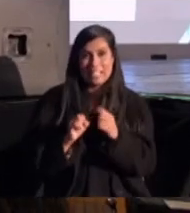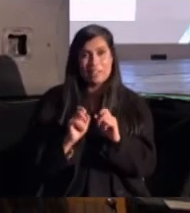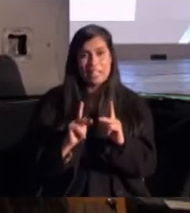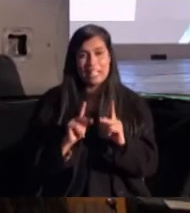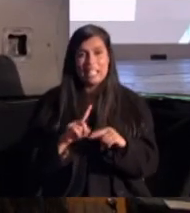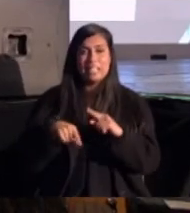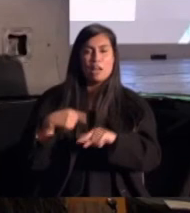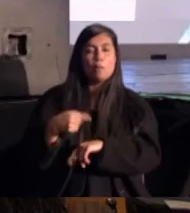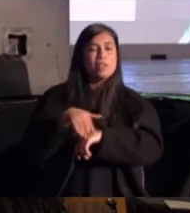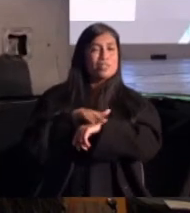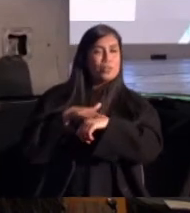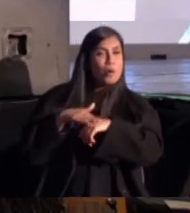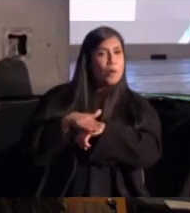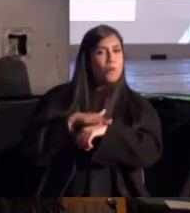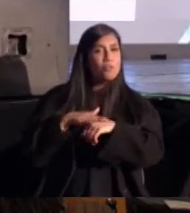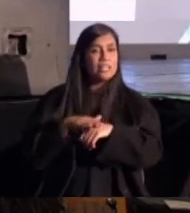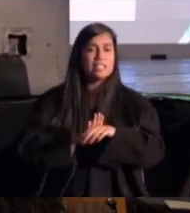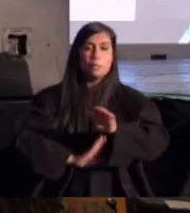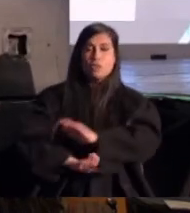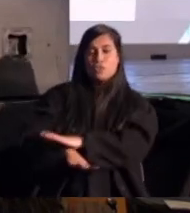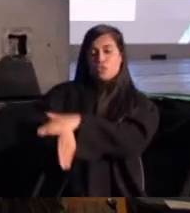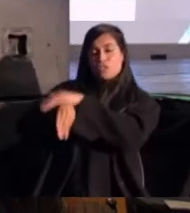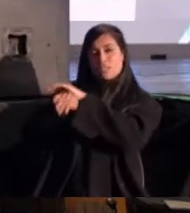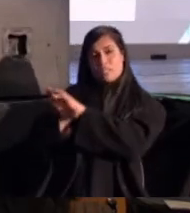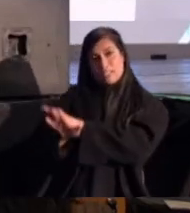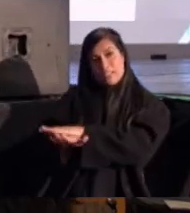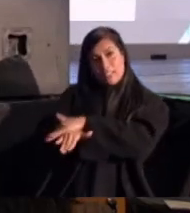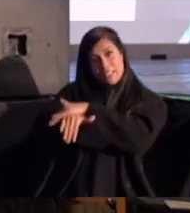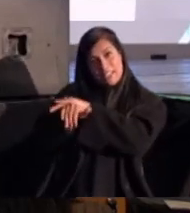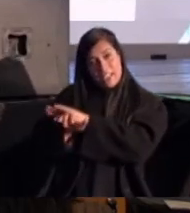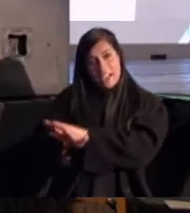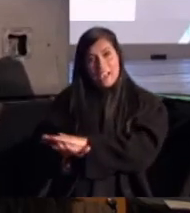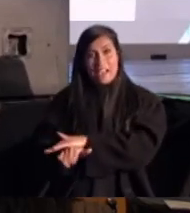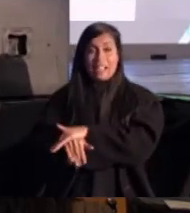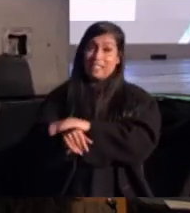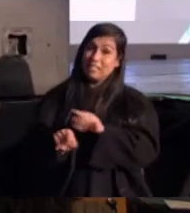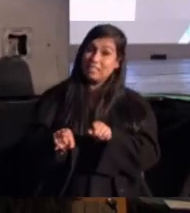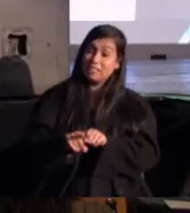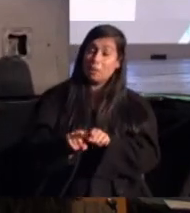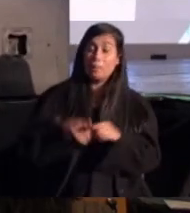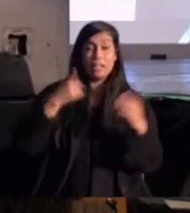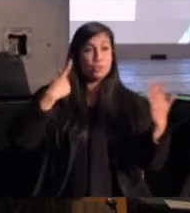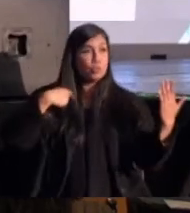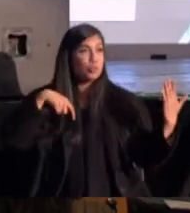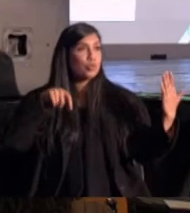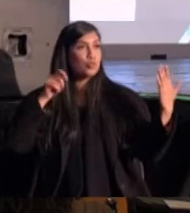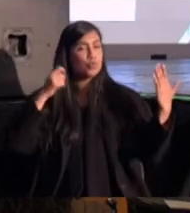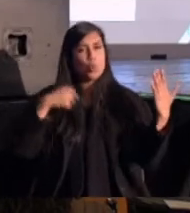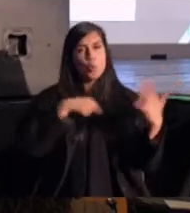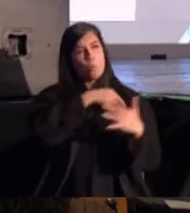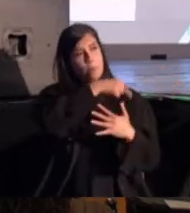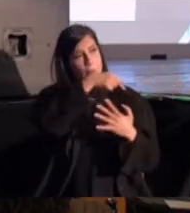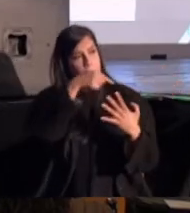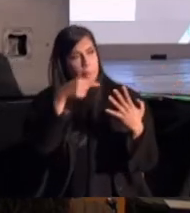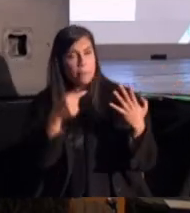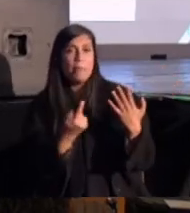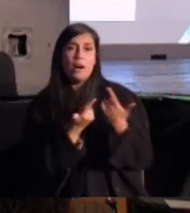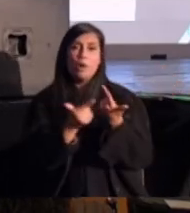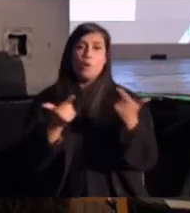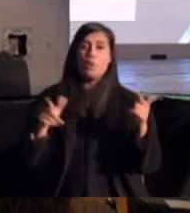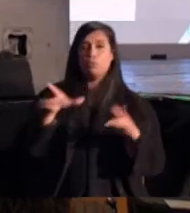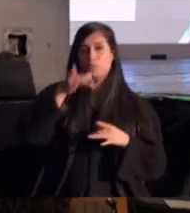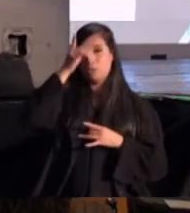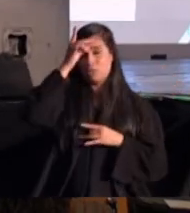conversar a respeito de Yara, de Oxum, do vampiro e de Narciso, para compreender como esse jogo de